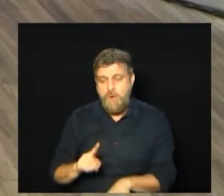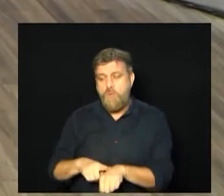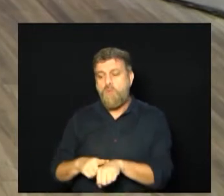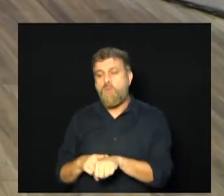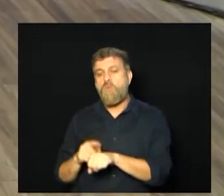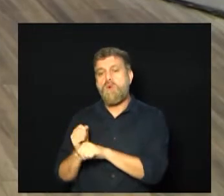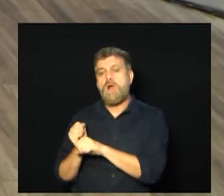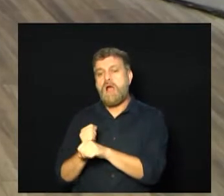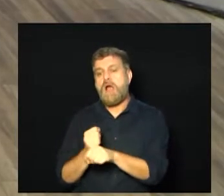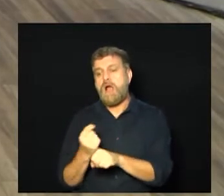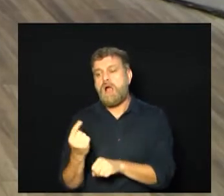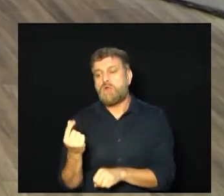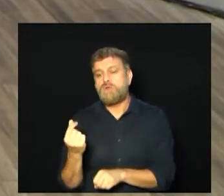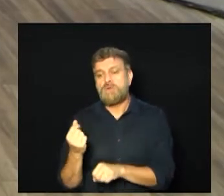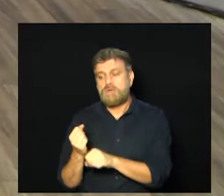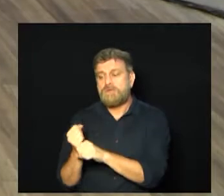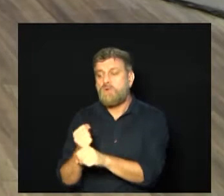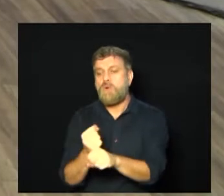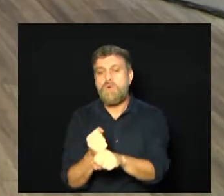livro?